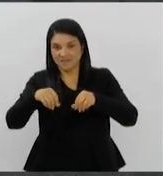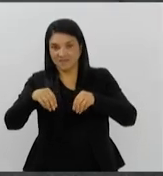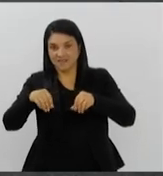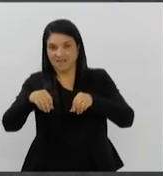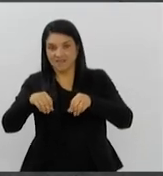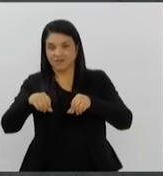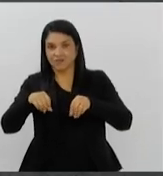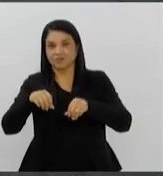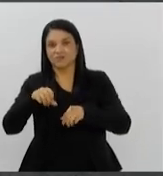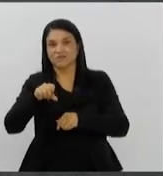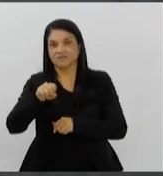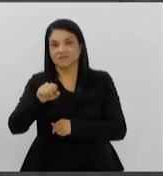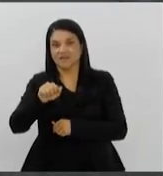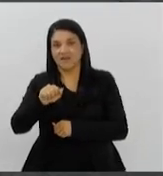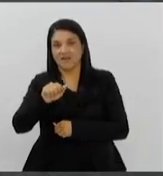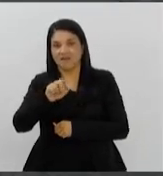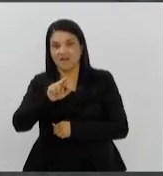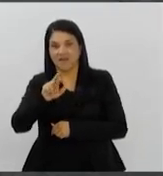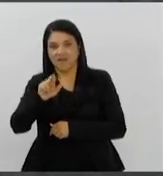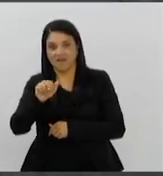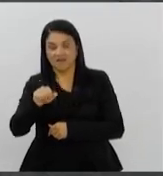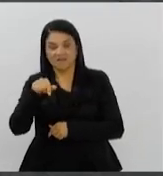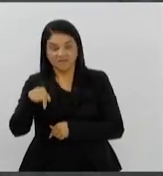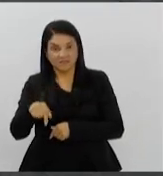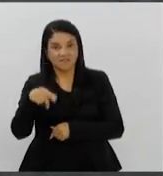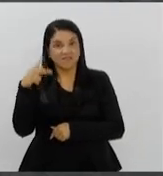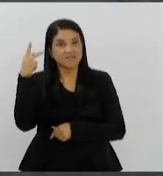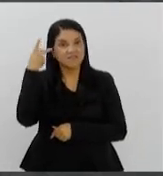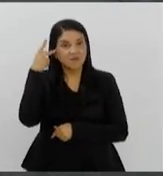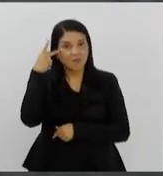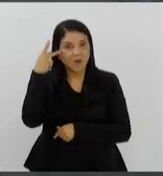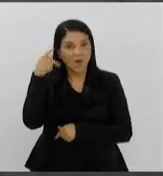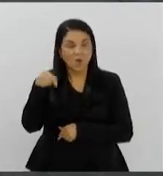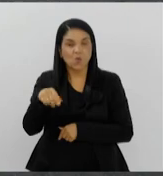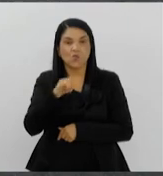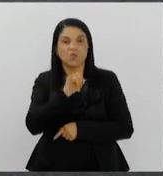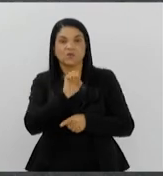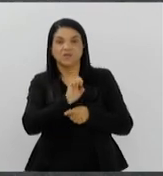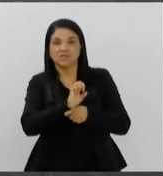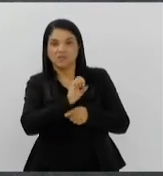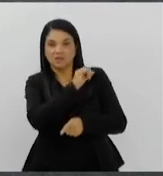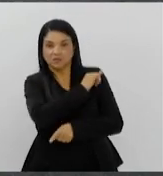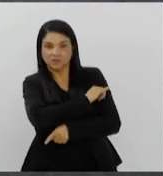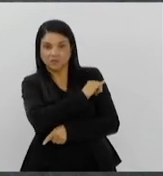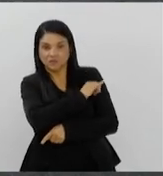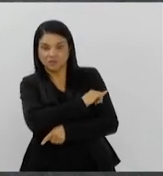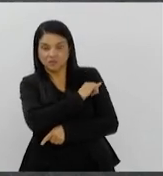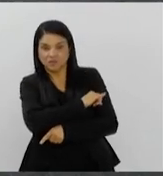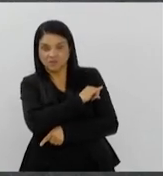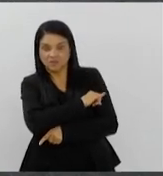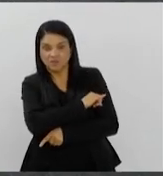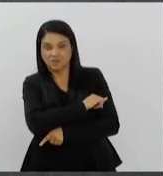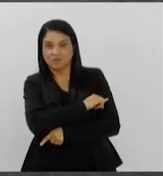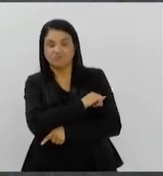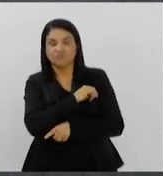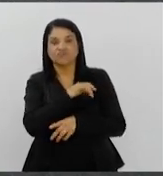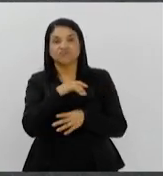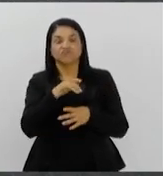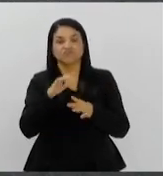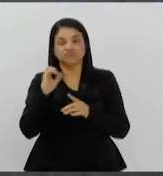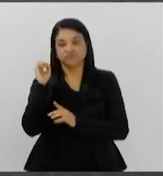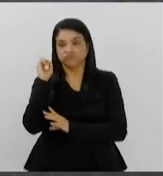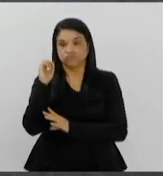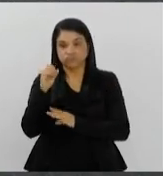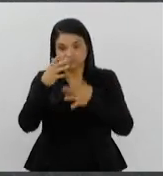especialmente na cidade de São Paulo, e o Rio de Janeiro, que é um estado cercado por mar,